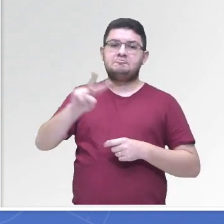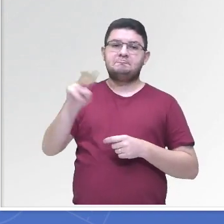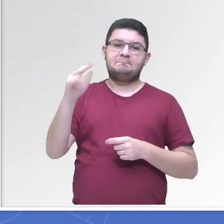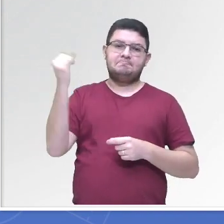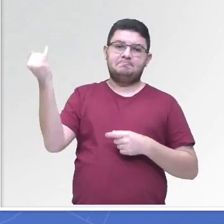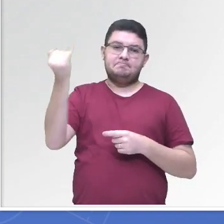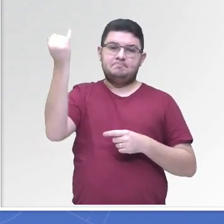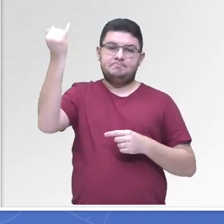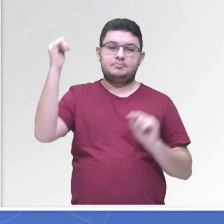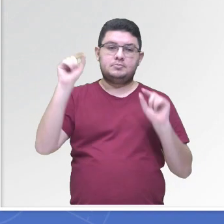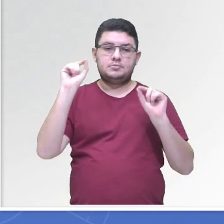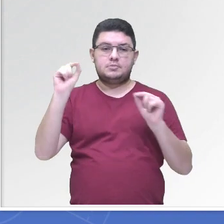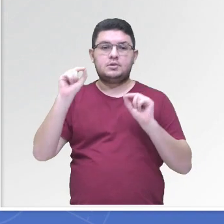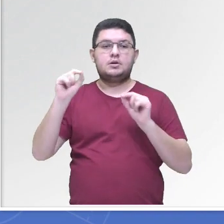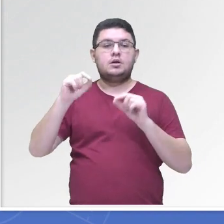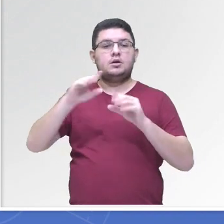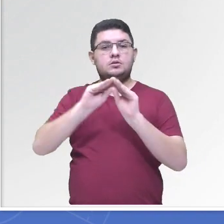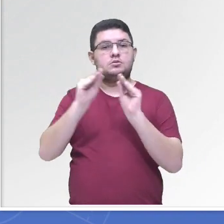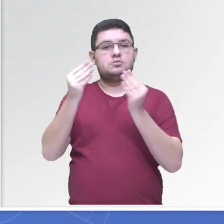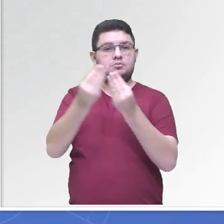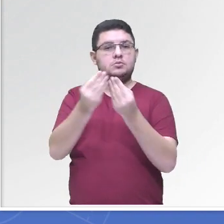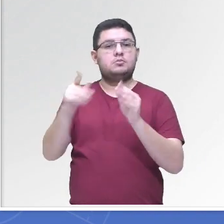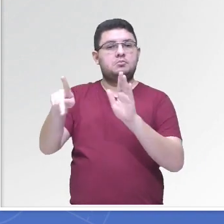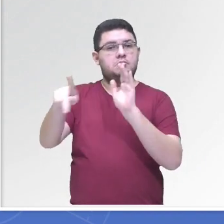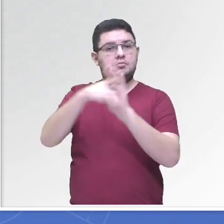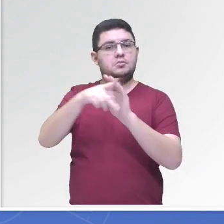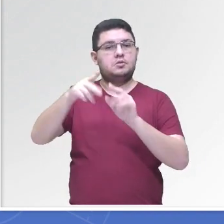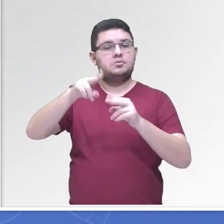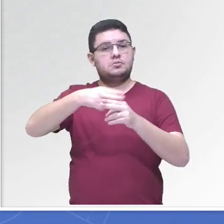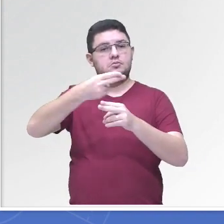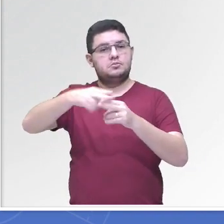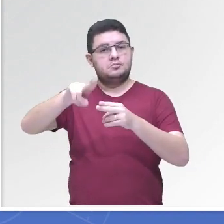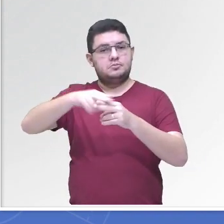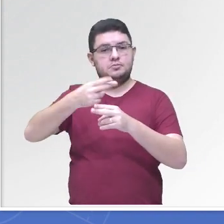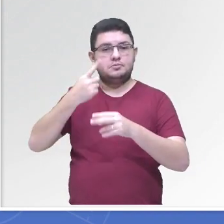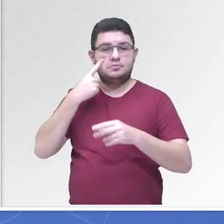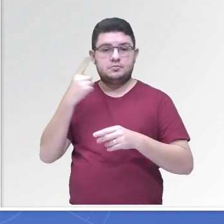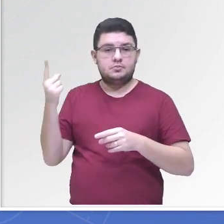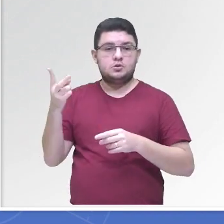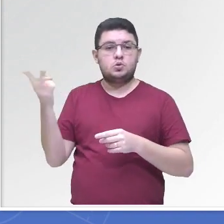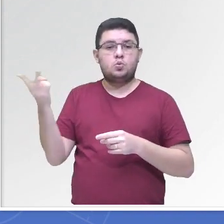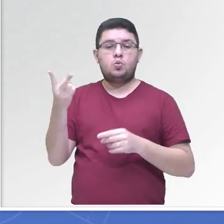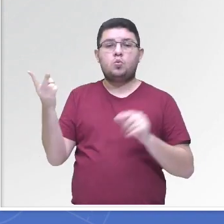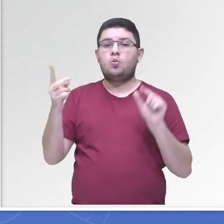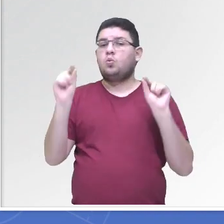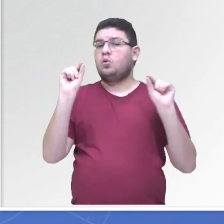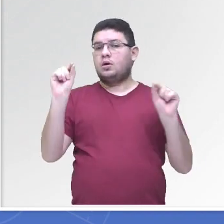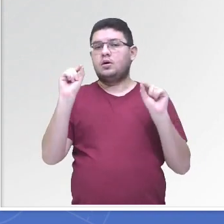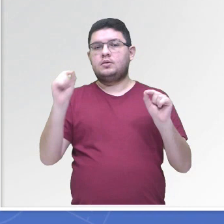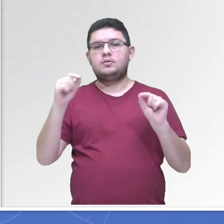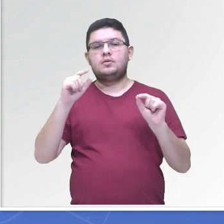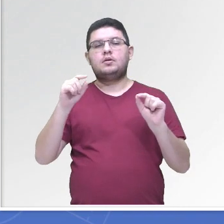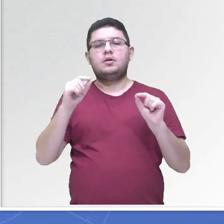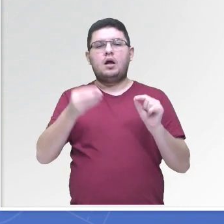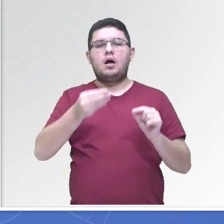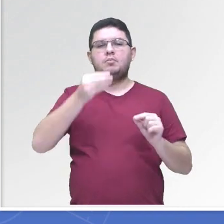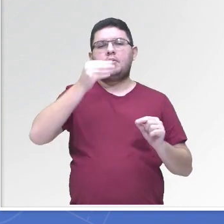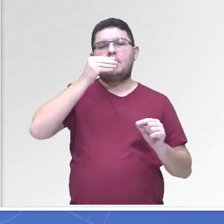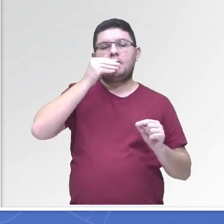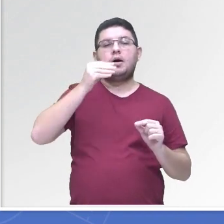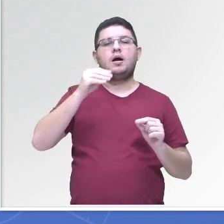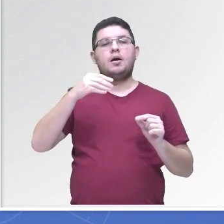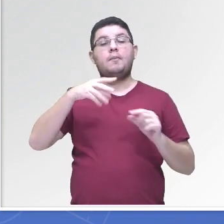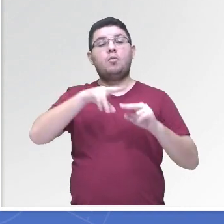e presentes no chocolate, lembrando que essas duas substâncias, por exemplo, são aquelas que conferem a sensação de bem-estar,